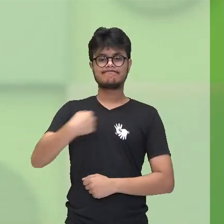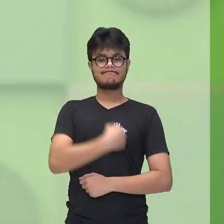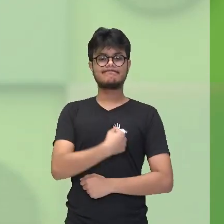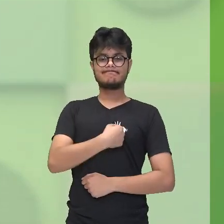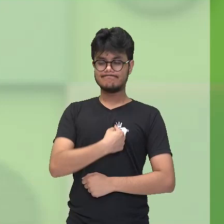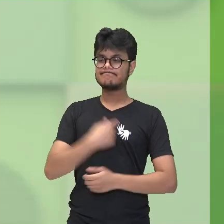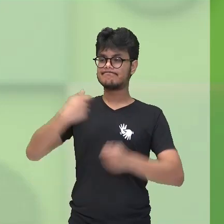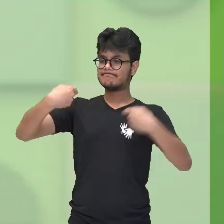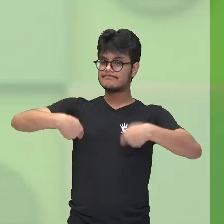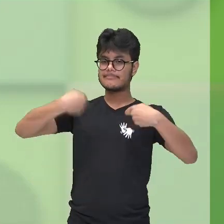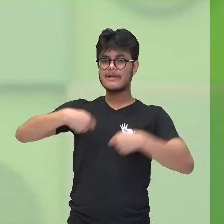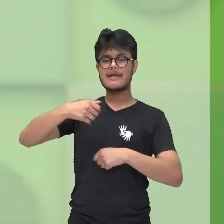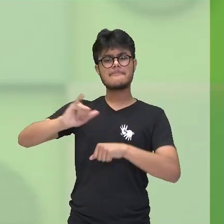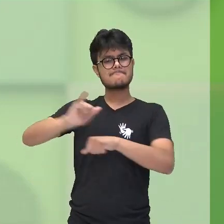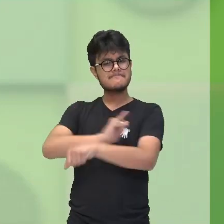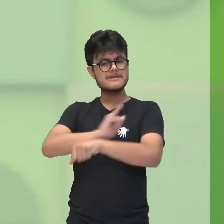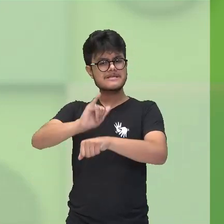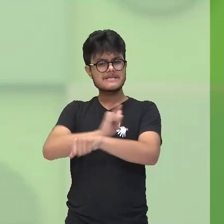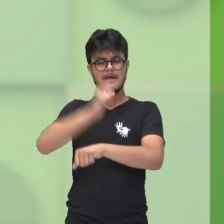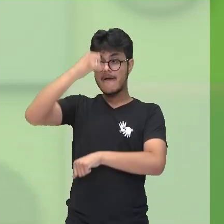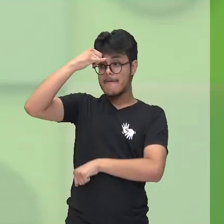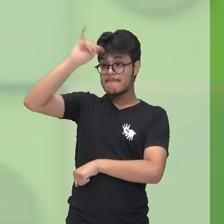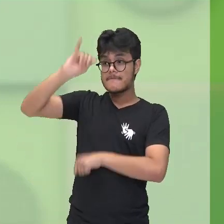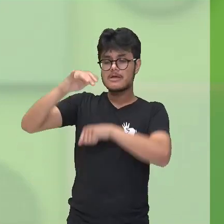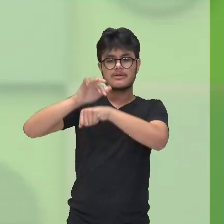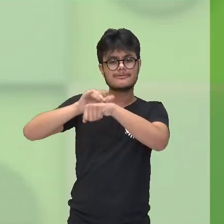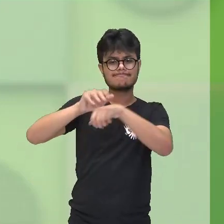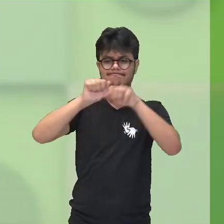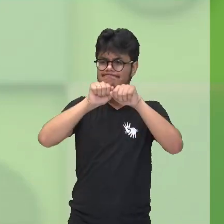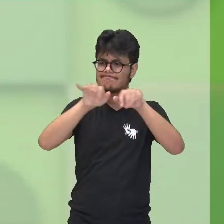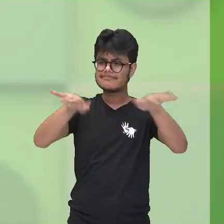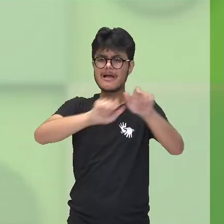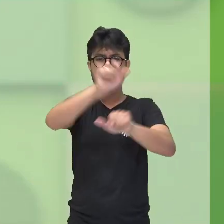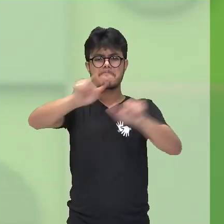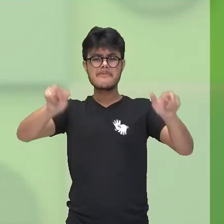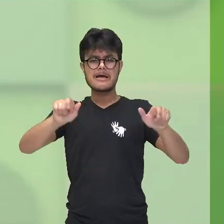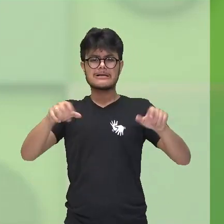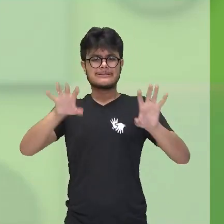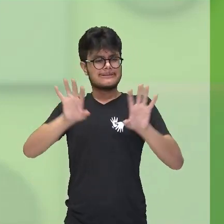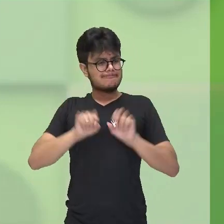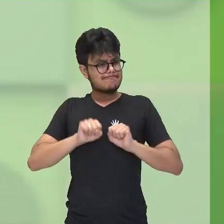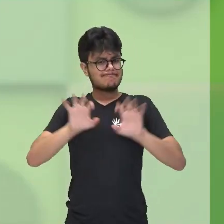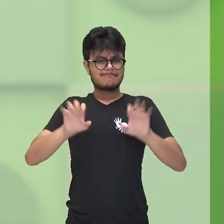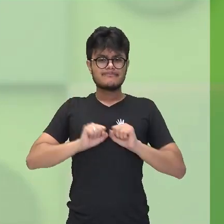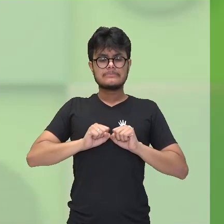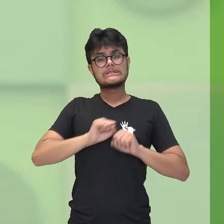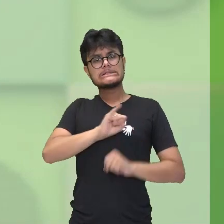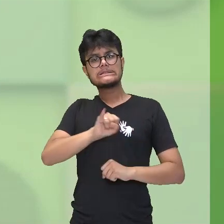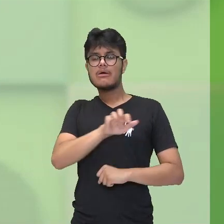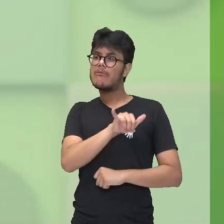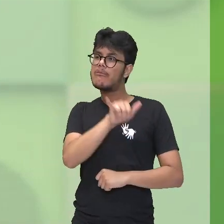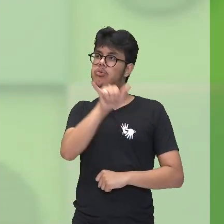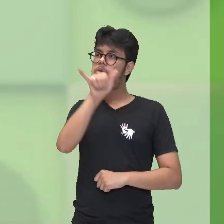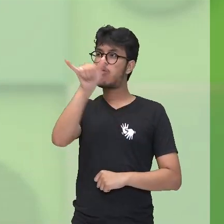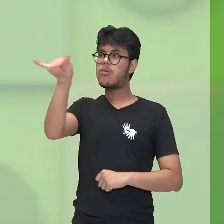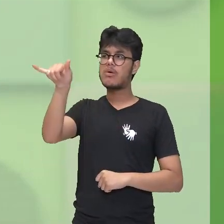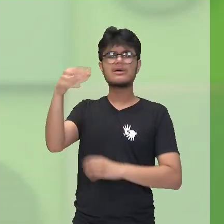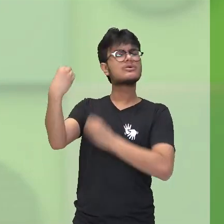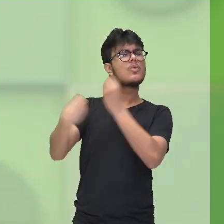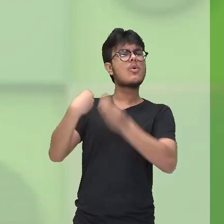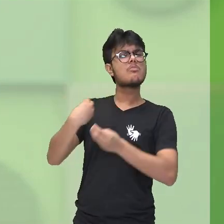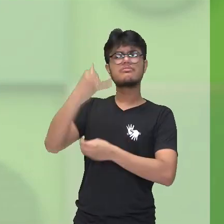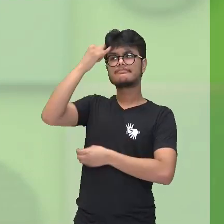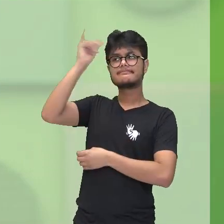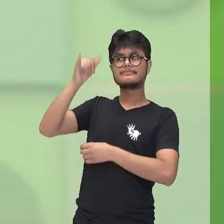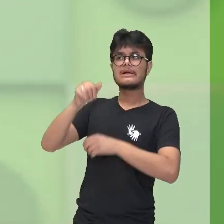para evitar com que essas pessoas, ao viajar, transmitissem essas doenças para pessoas de